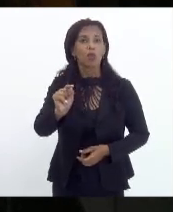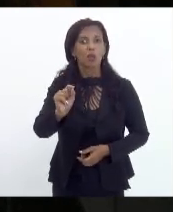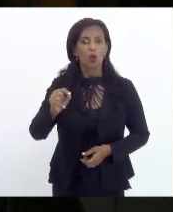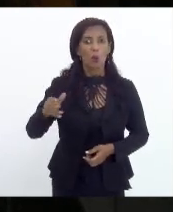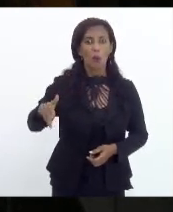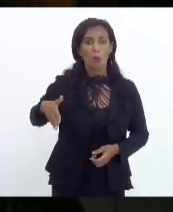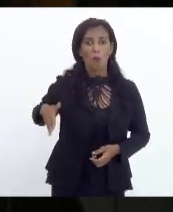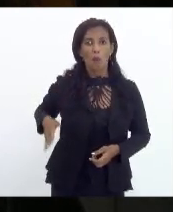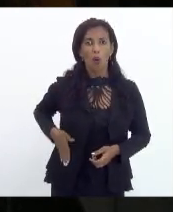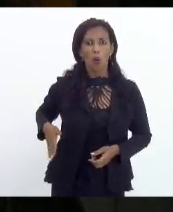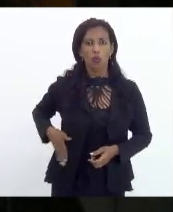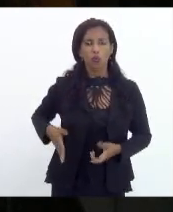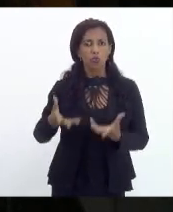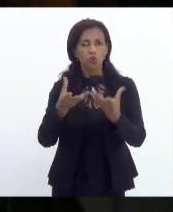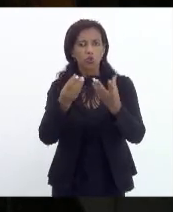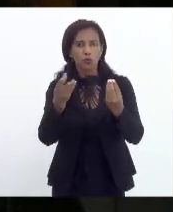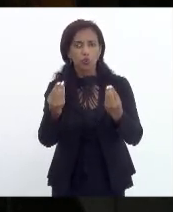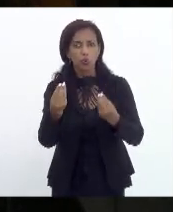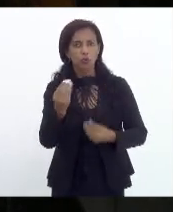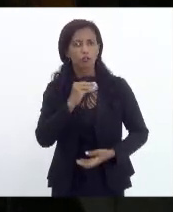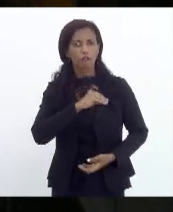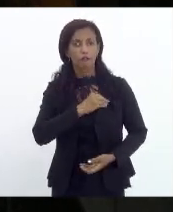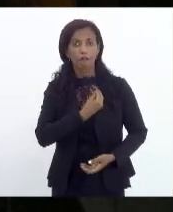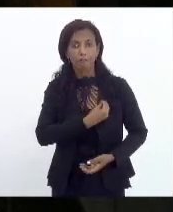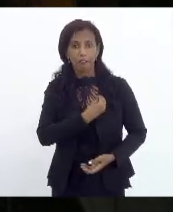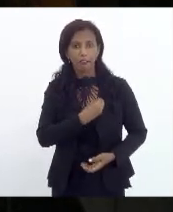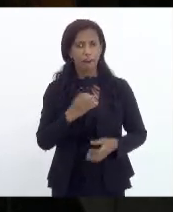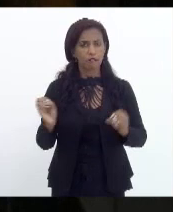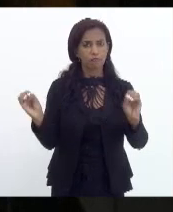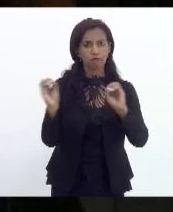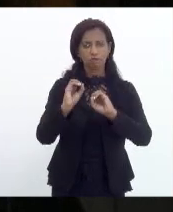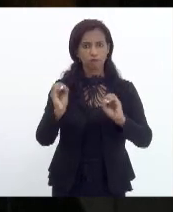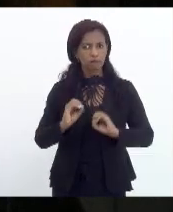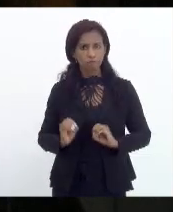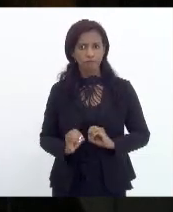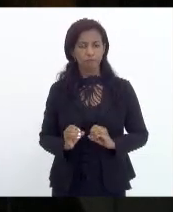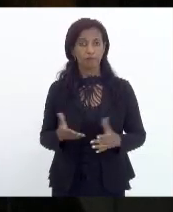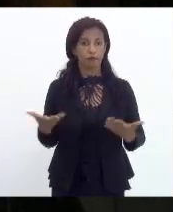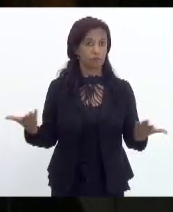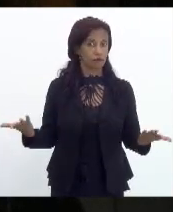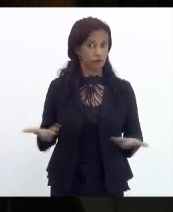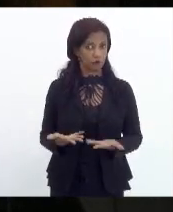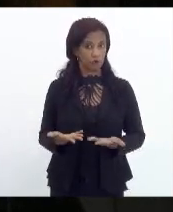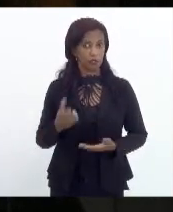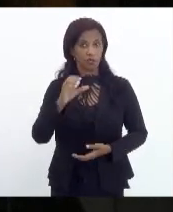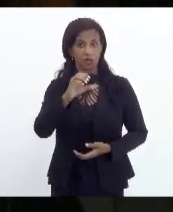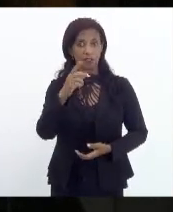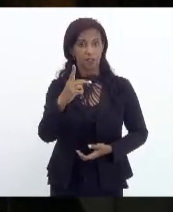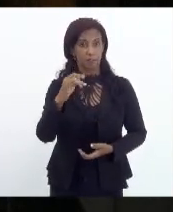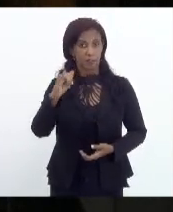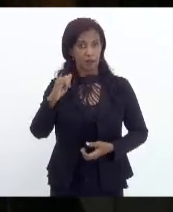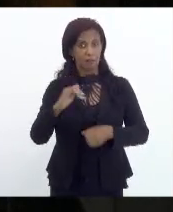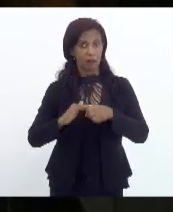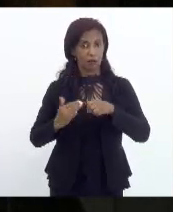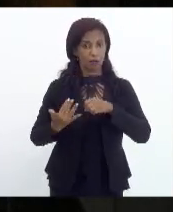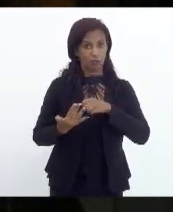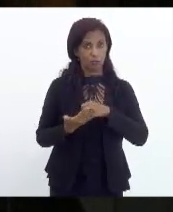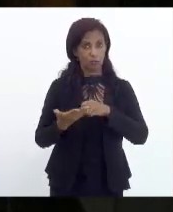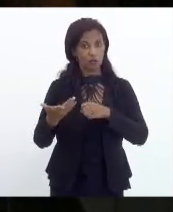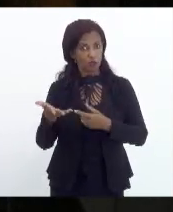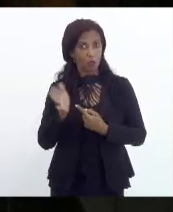de muitos e a vida de ninguém ah e hoje a CPI da correia